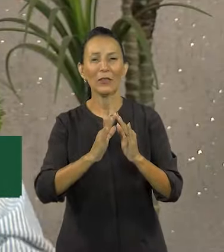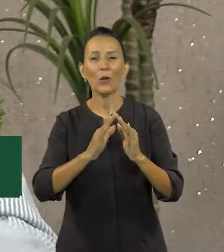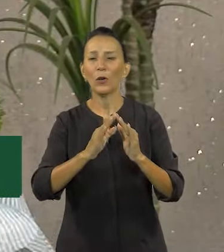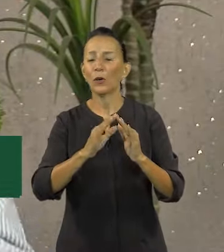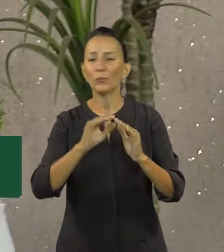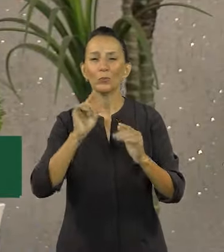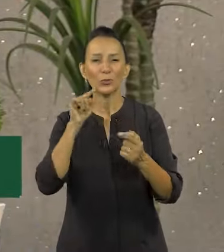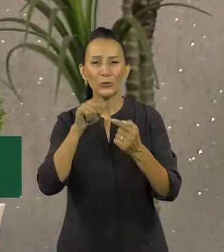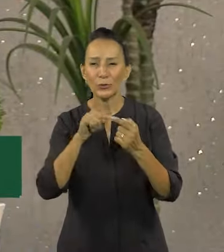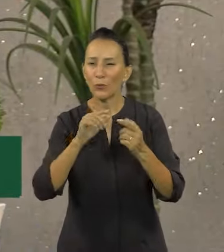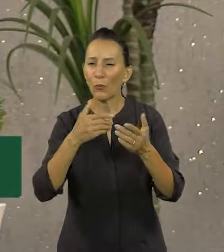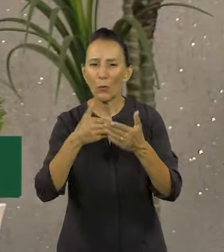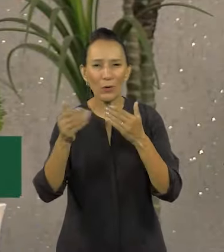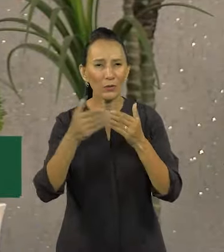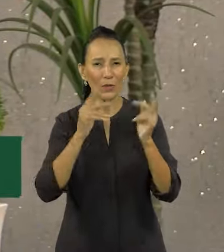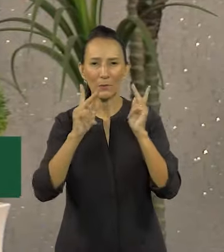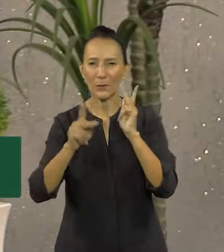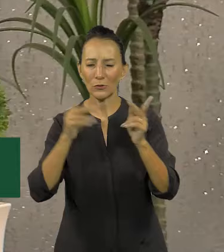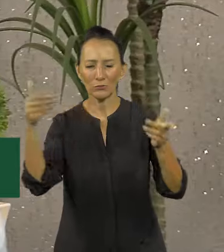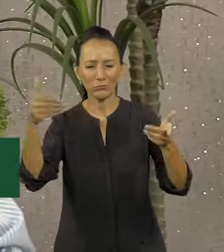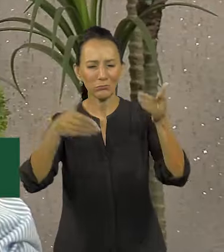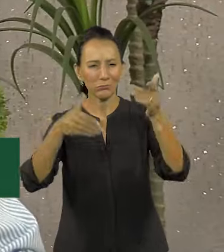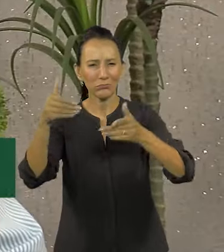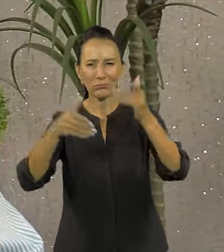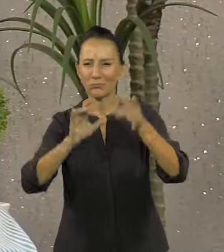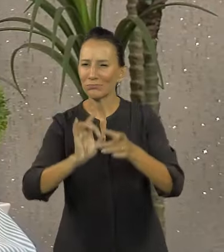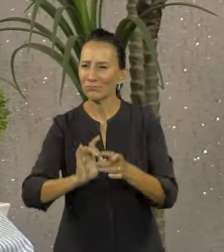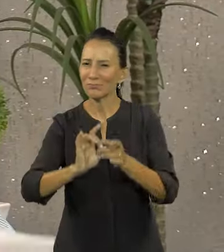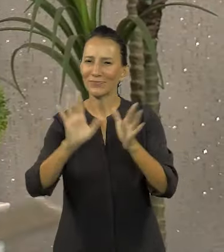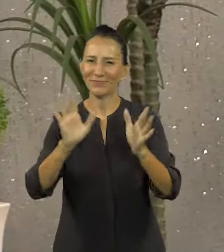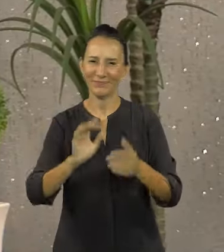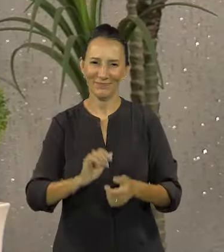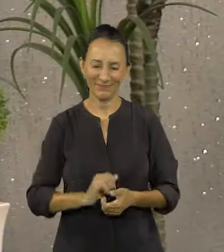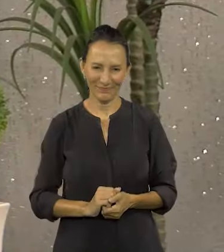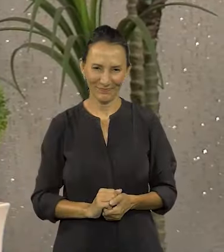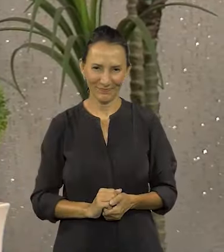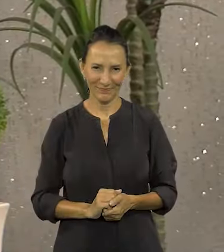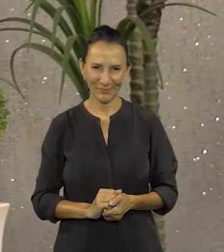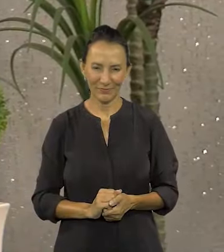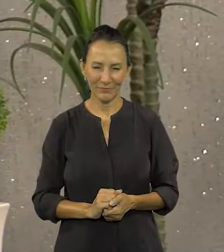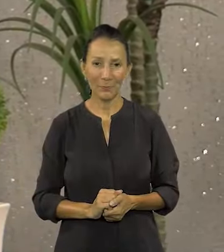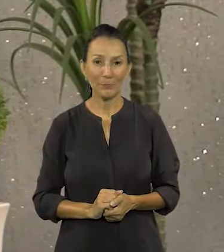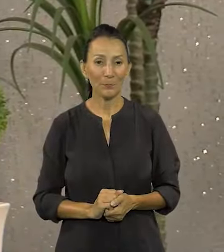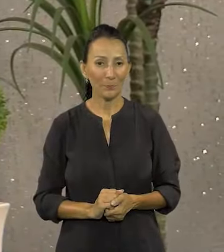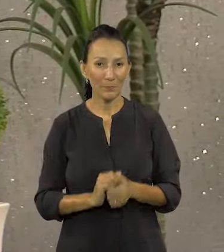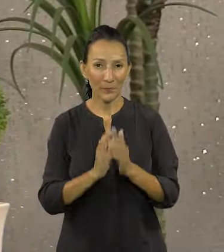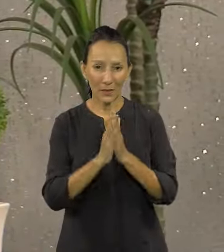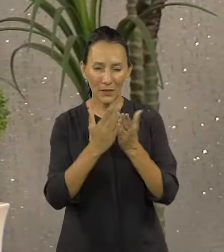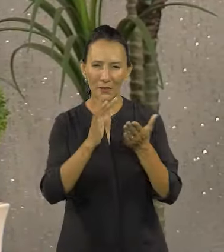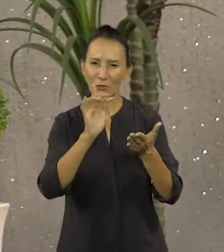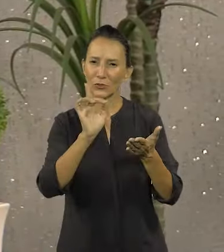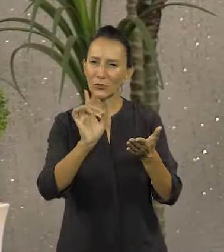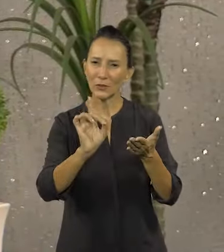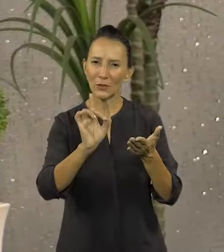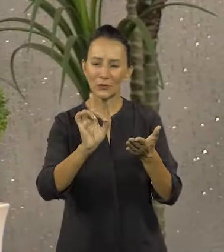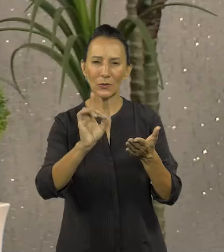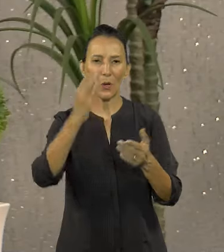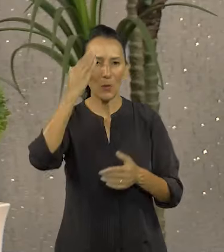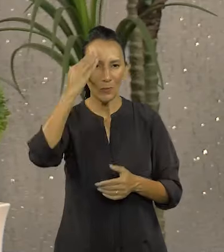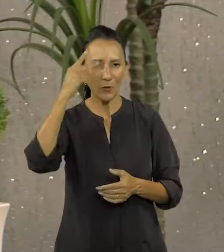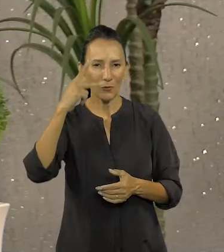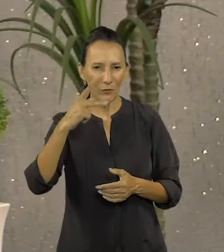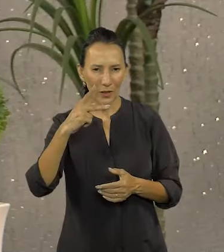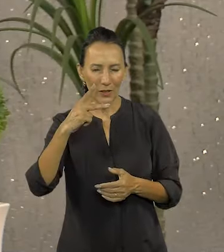o judeu Mas para todos os povos né vamos ver a palavra de Deus o que diz Provérbios